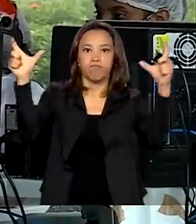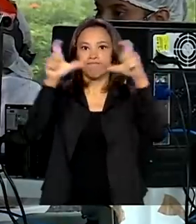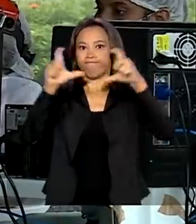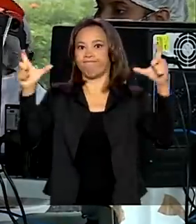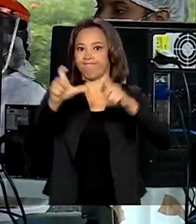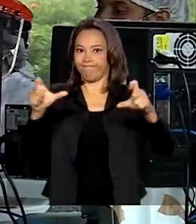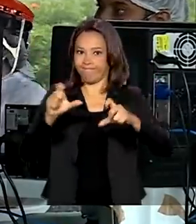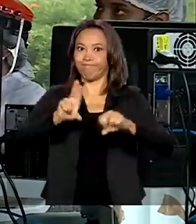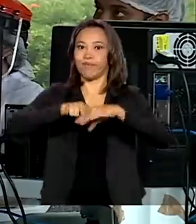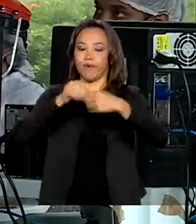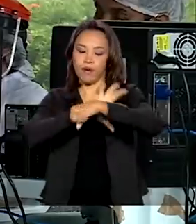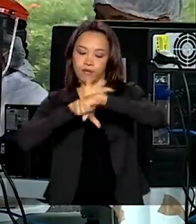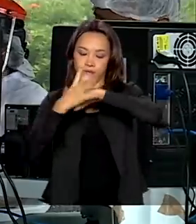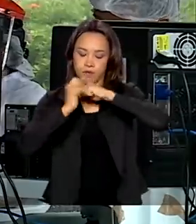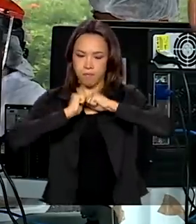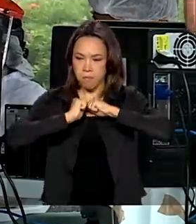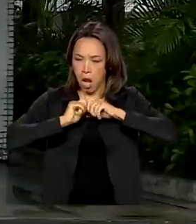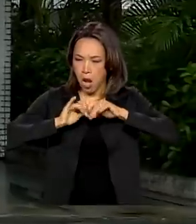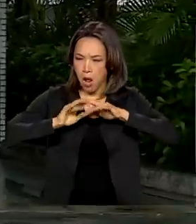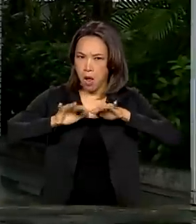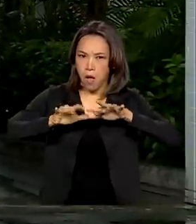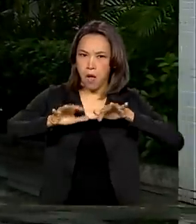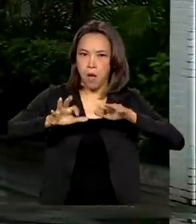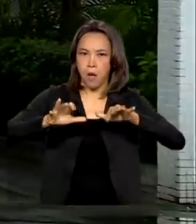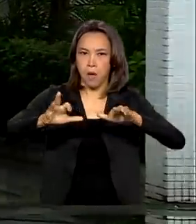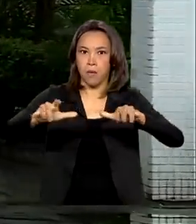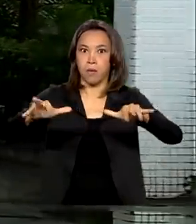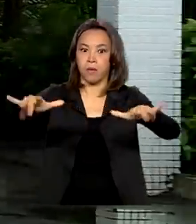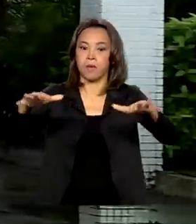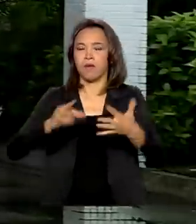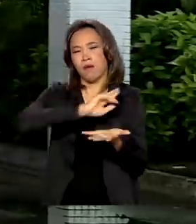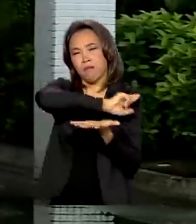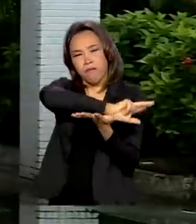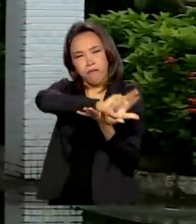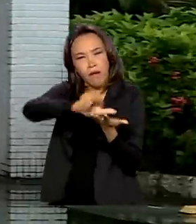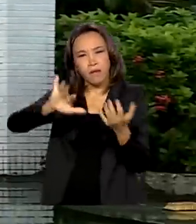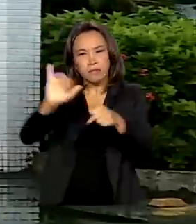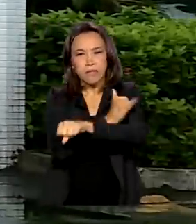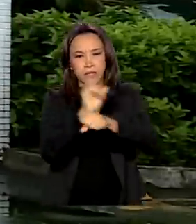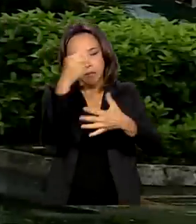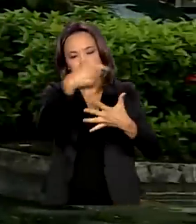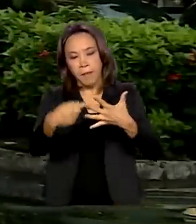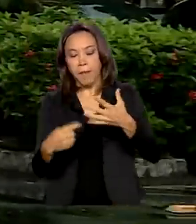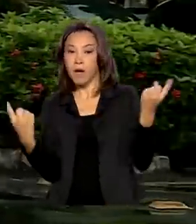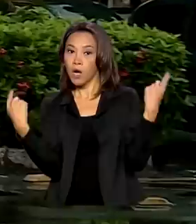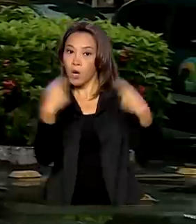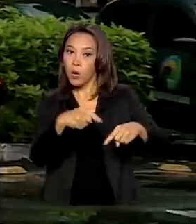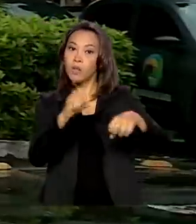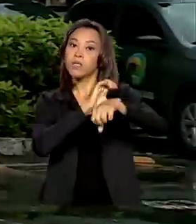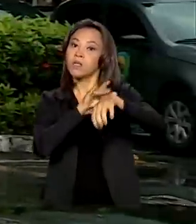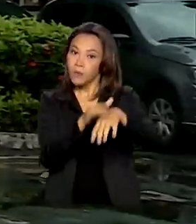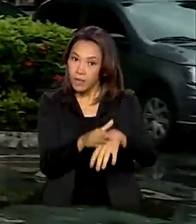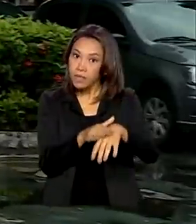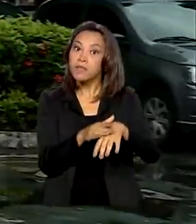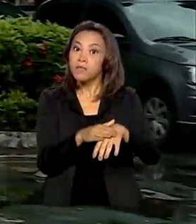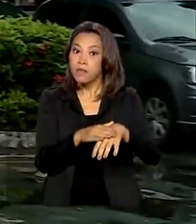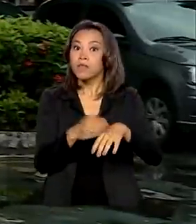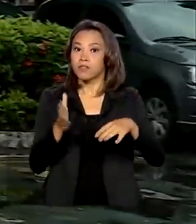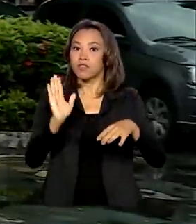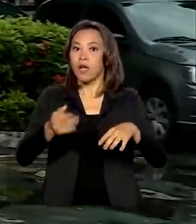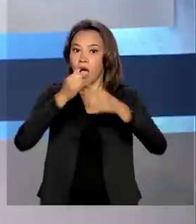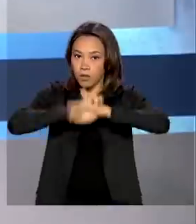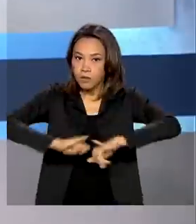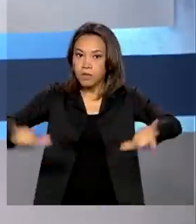alerta por conta do aumento de casos do novo coronavírus várias ações de combate à doença estão sendo anunciadas pelo